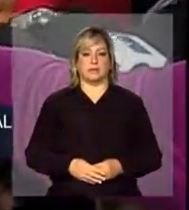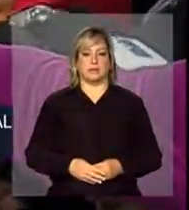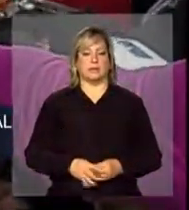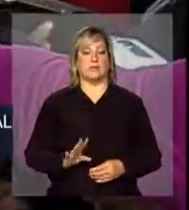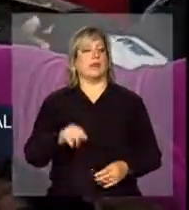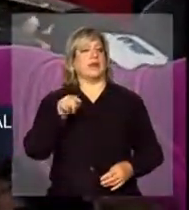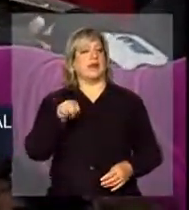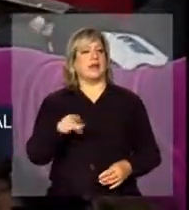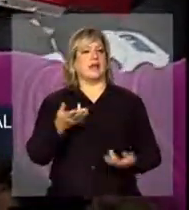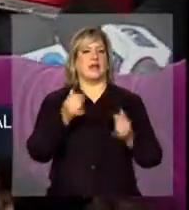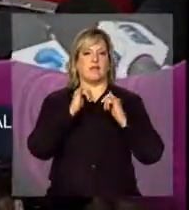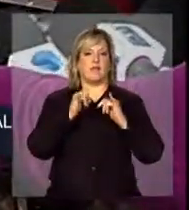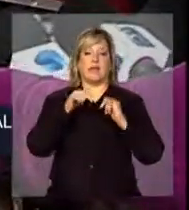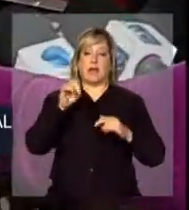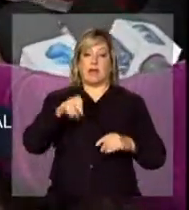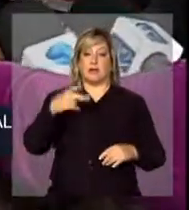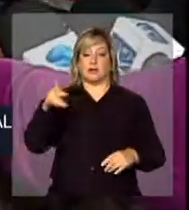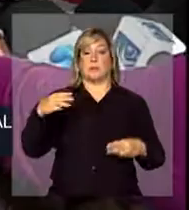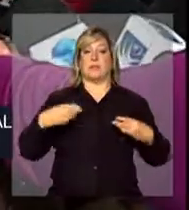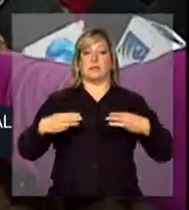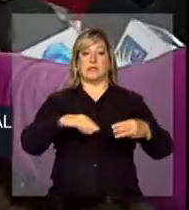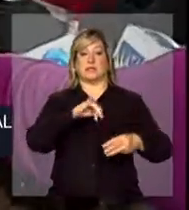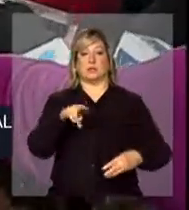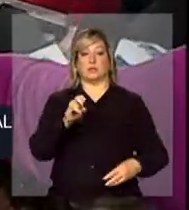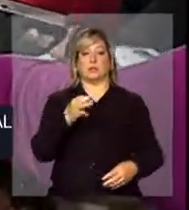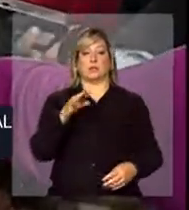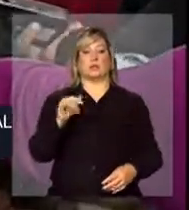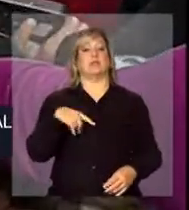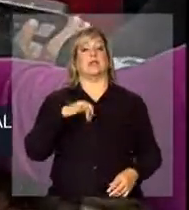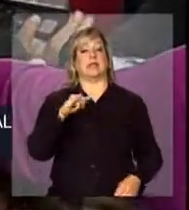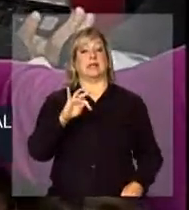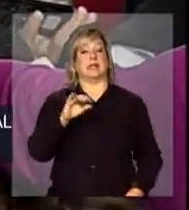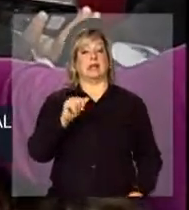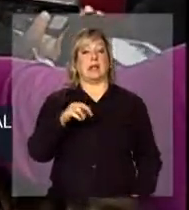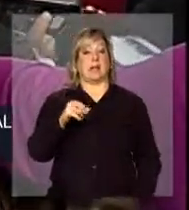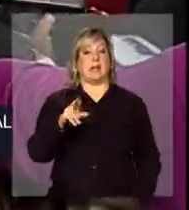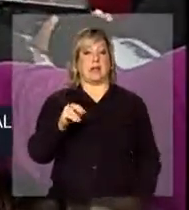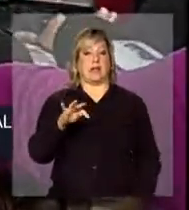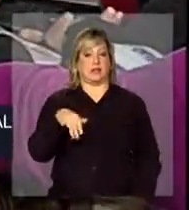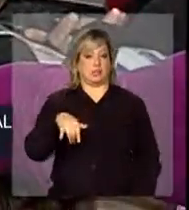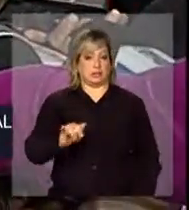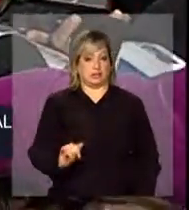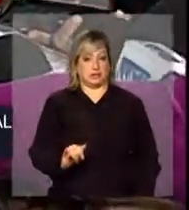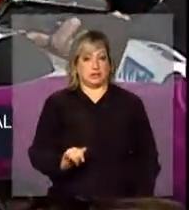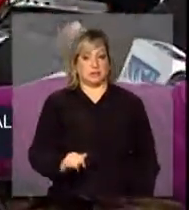Esse dado é do Ministério da Justiça. Ele é do Ministério da Justiça, do Itamaraty. Do Itamaraty.